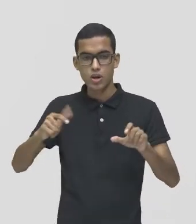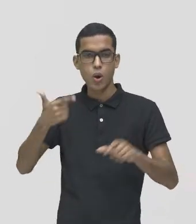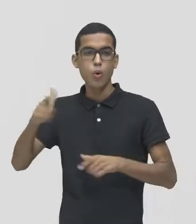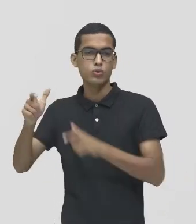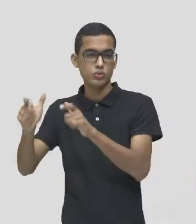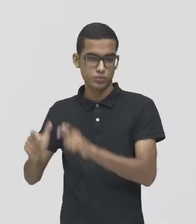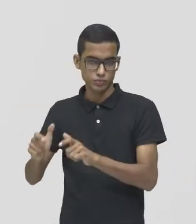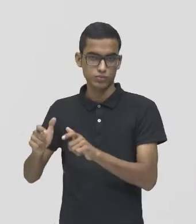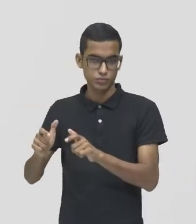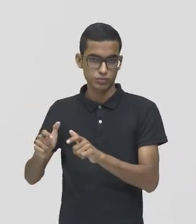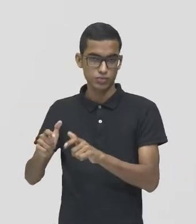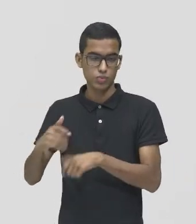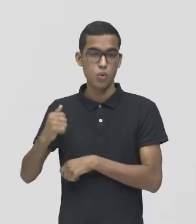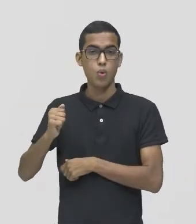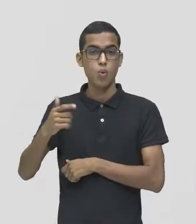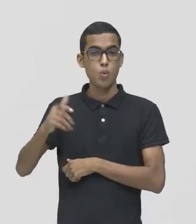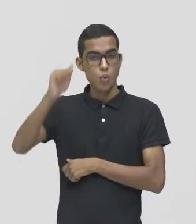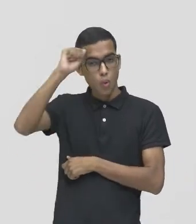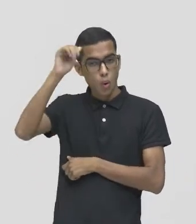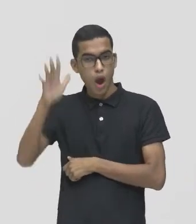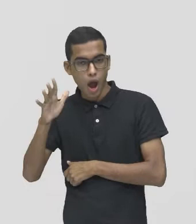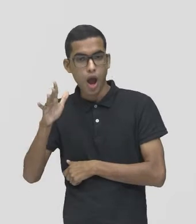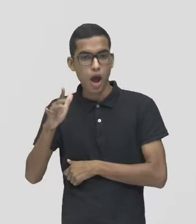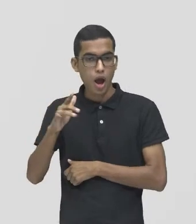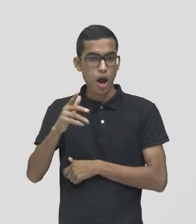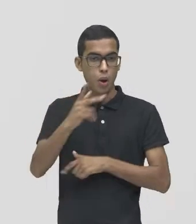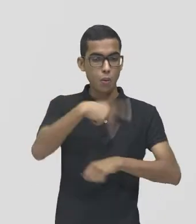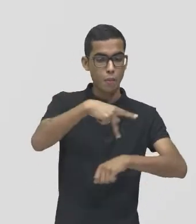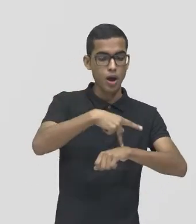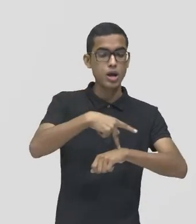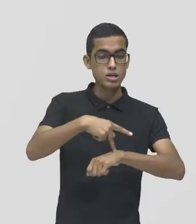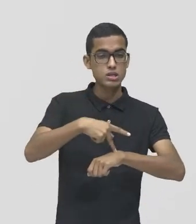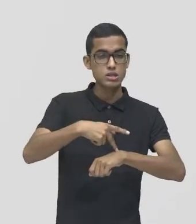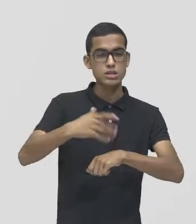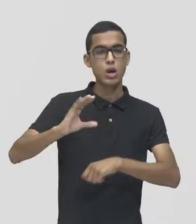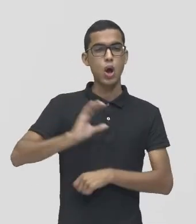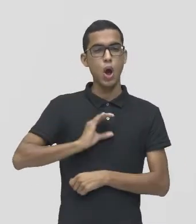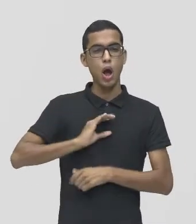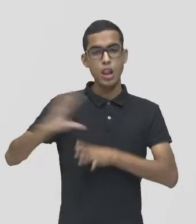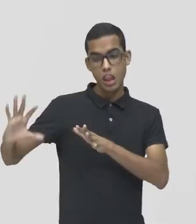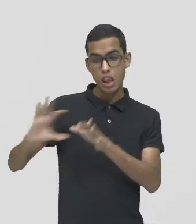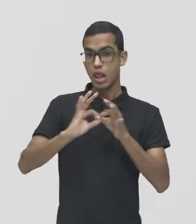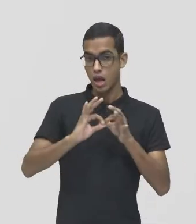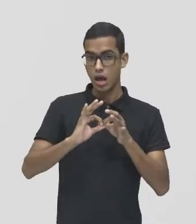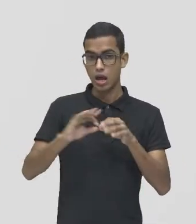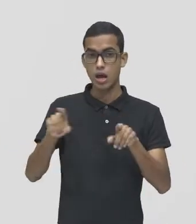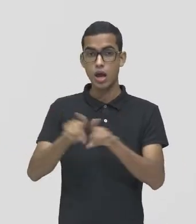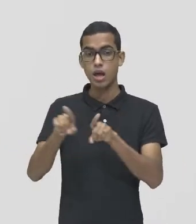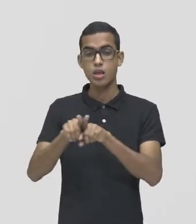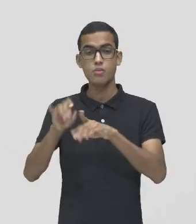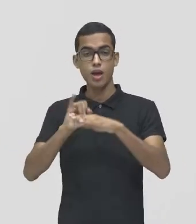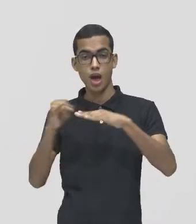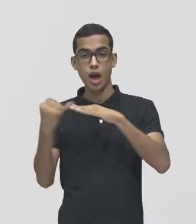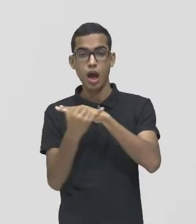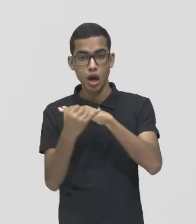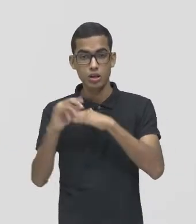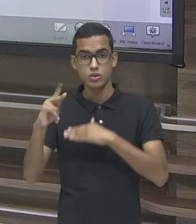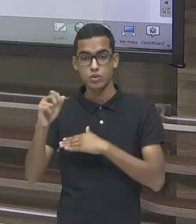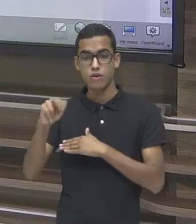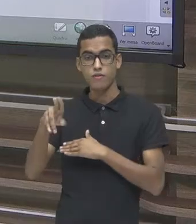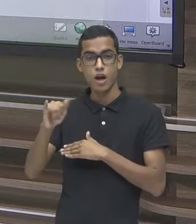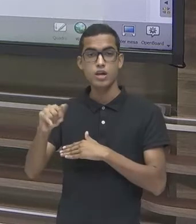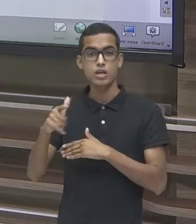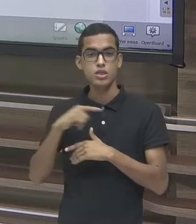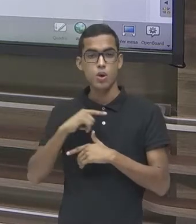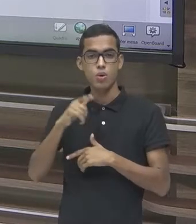por terra ao Canadá, e as ilhas do Havaí estão localizadas no meio do Oceano Pacífico. Então, a gente tem